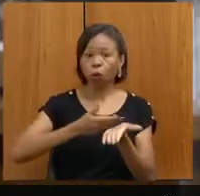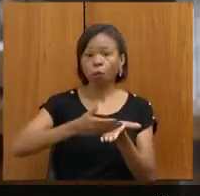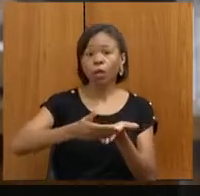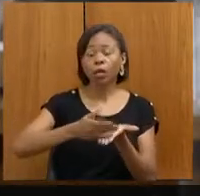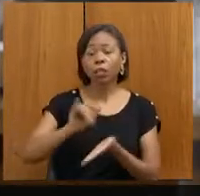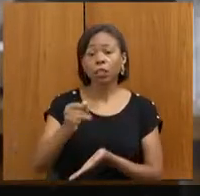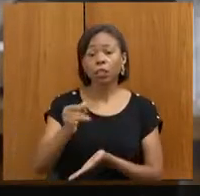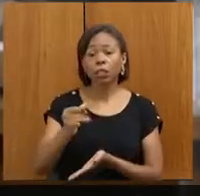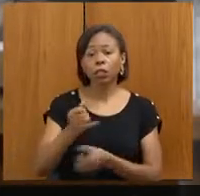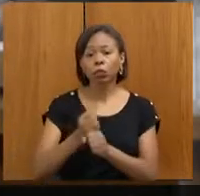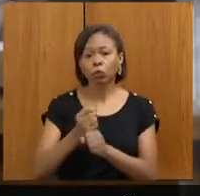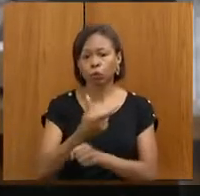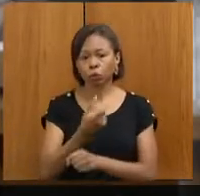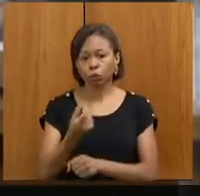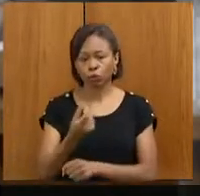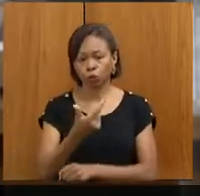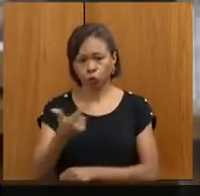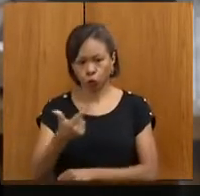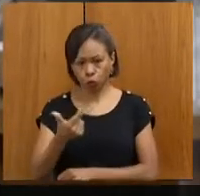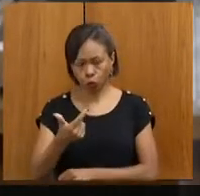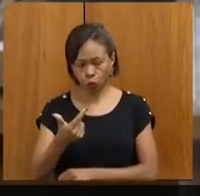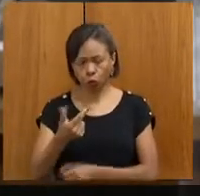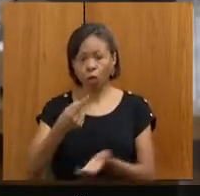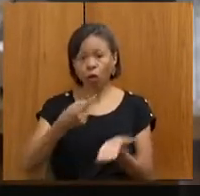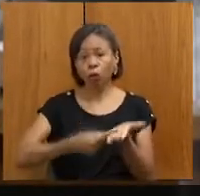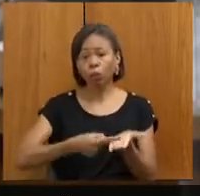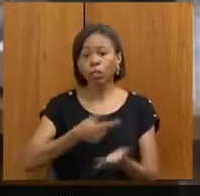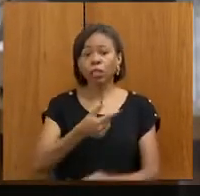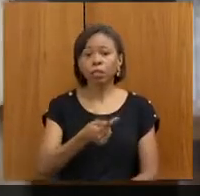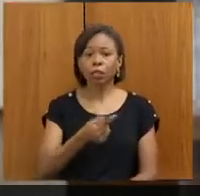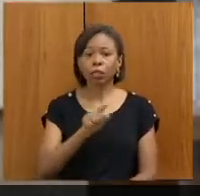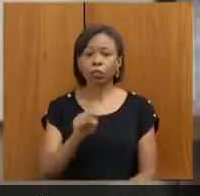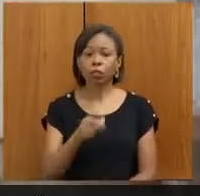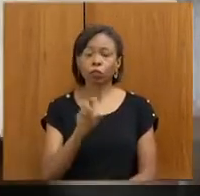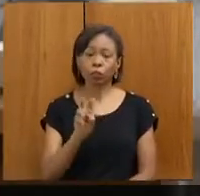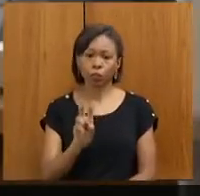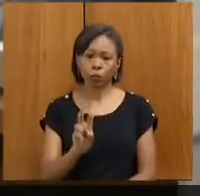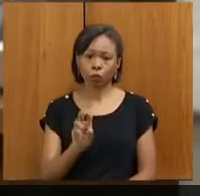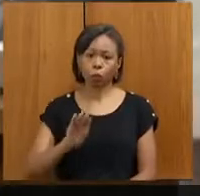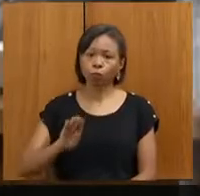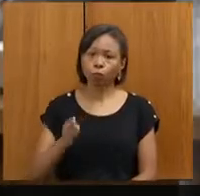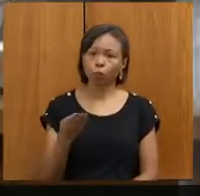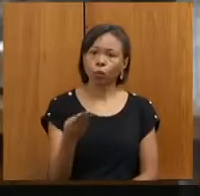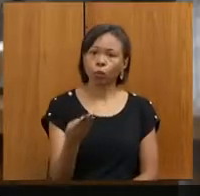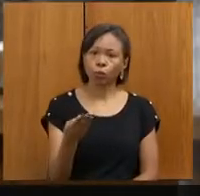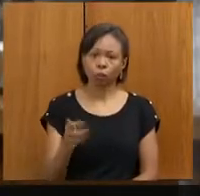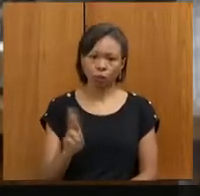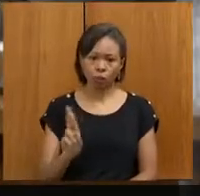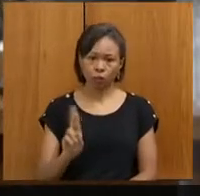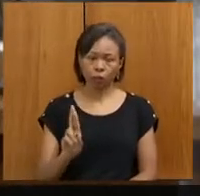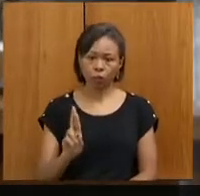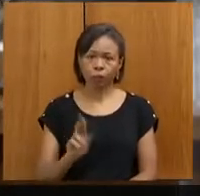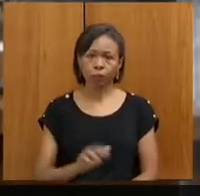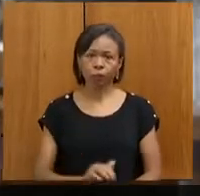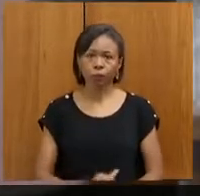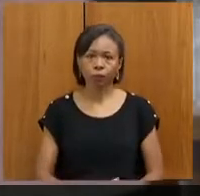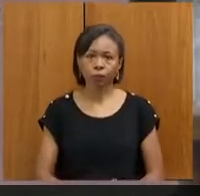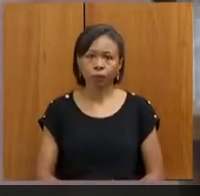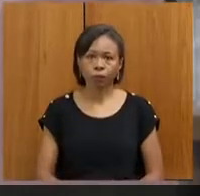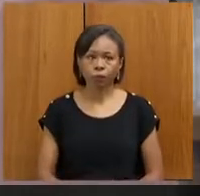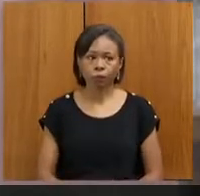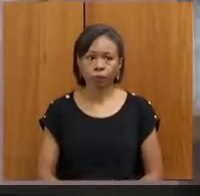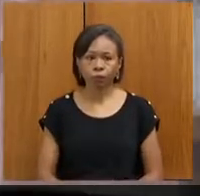Janeiro de 2022 um acordo de 7,5 bilhões de reais o próximo por